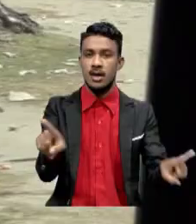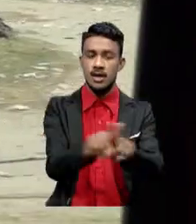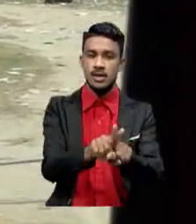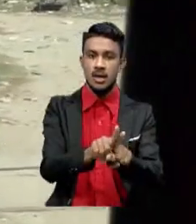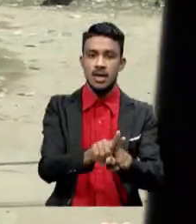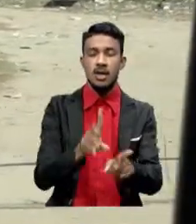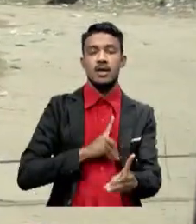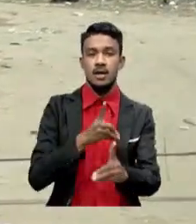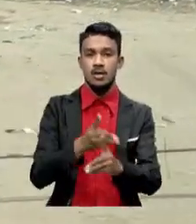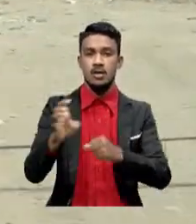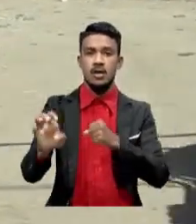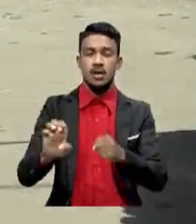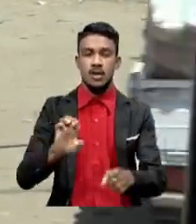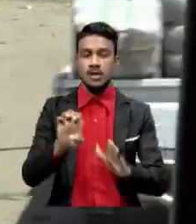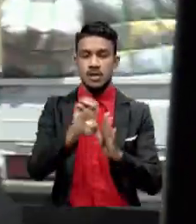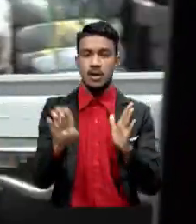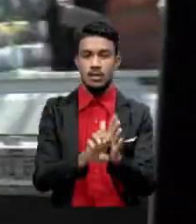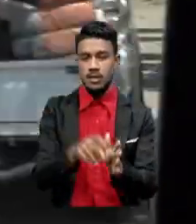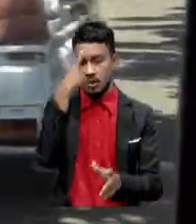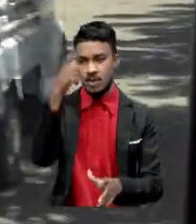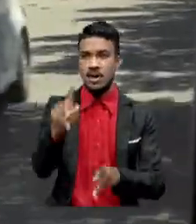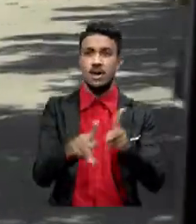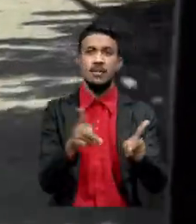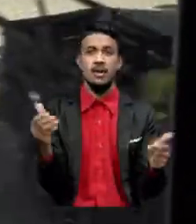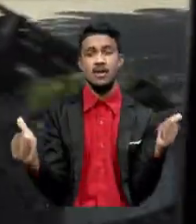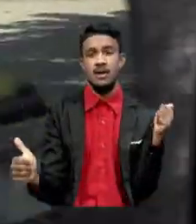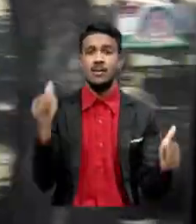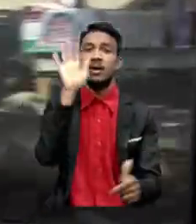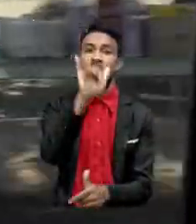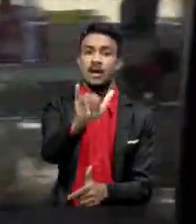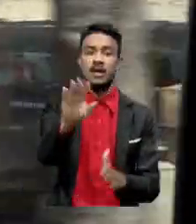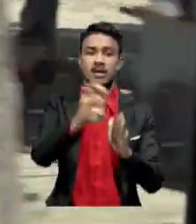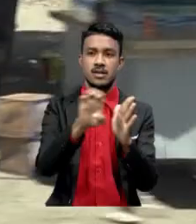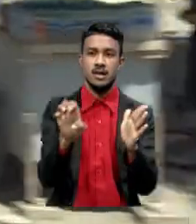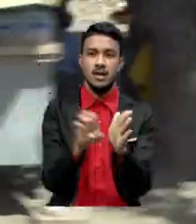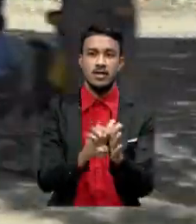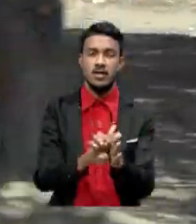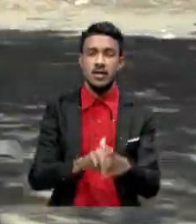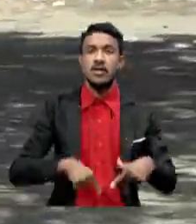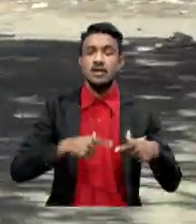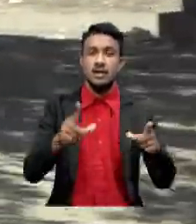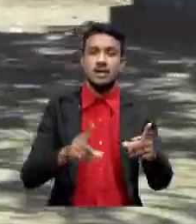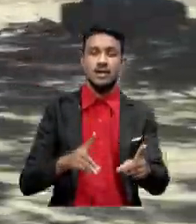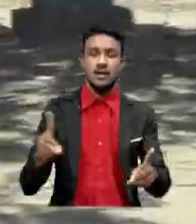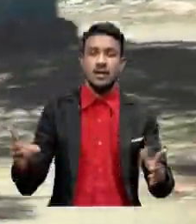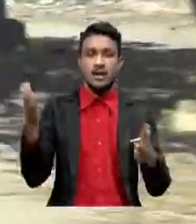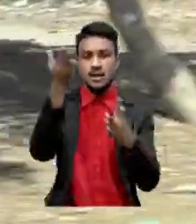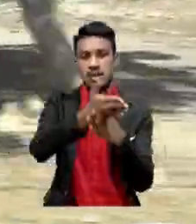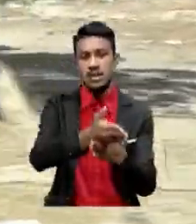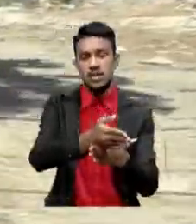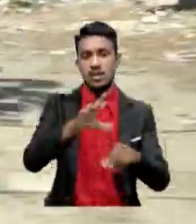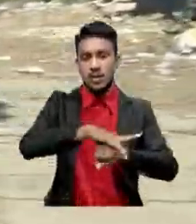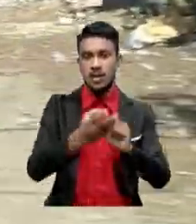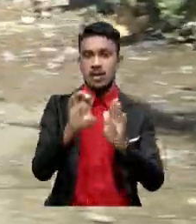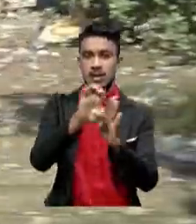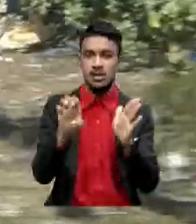tambane, cidadão nabe ocupa rai hirak ne, considera ocupa patrimônio estado nian. Rai hirak ne barak ocupa husi komunidade